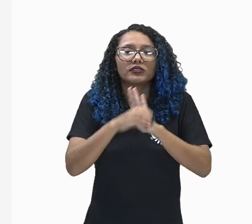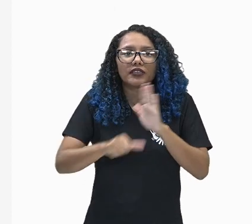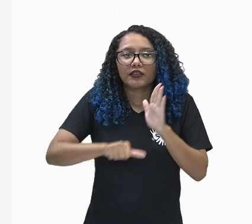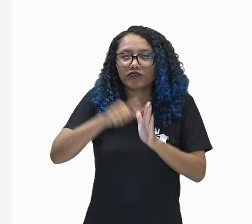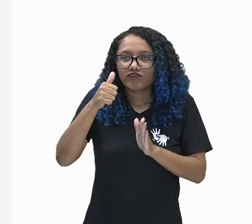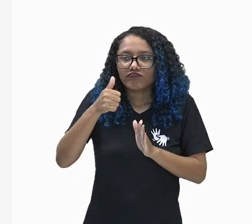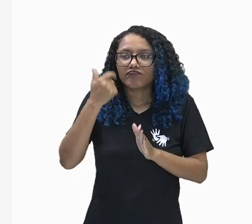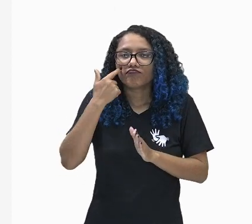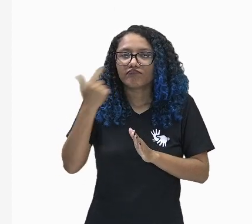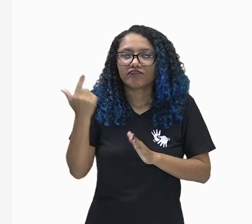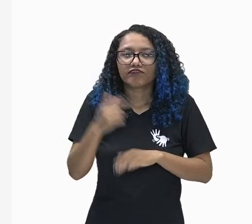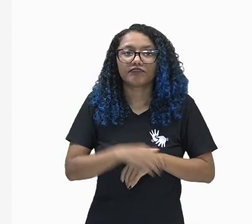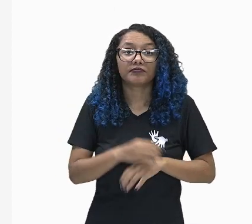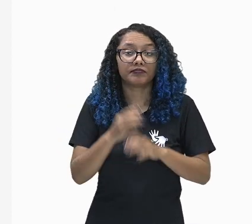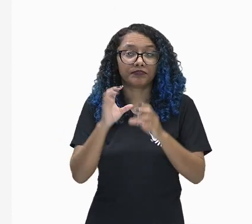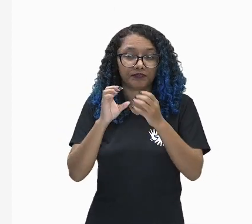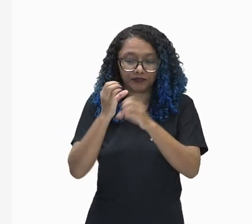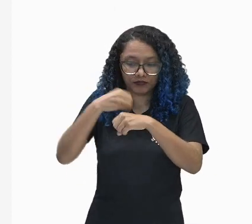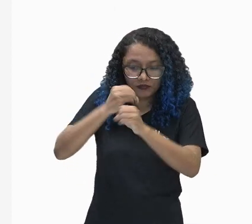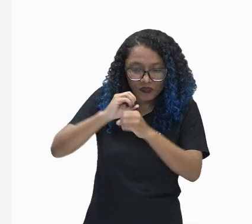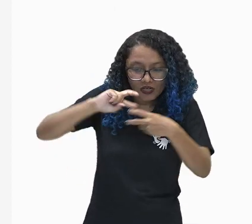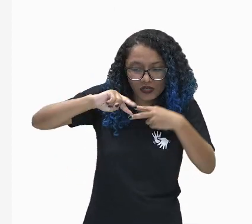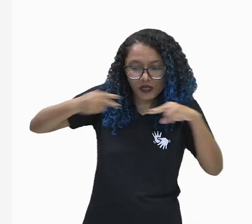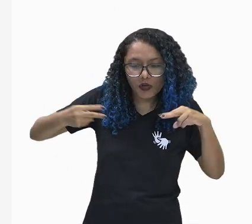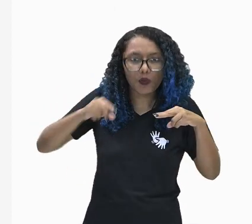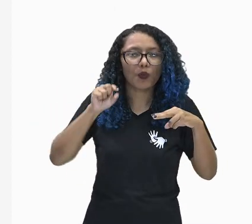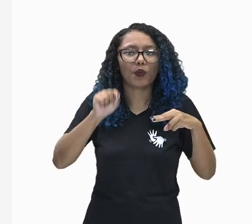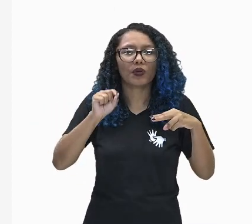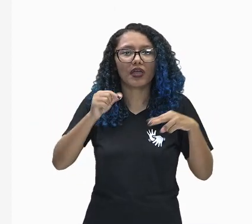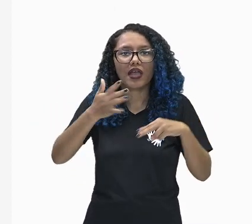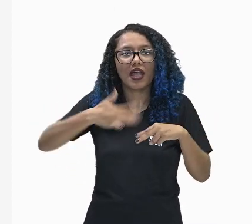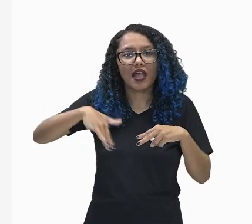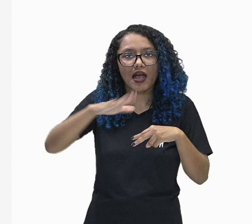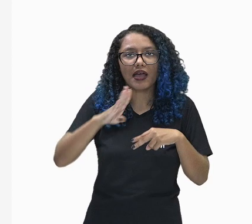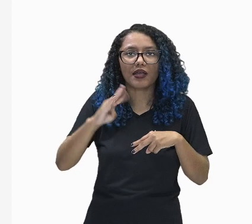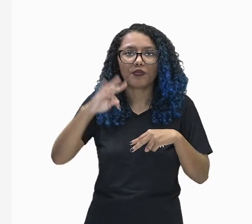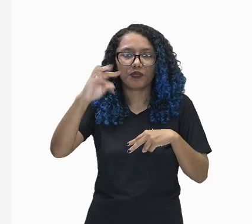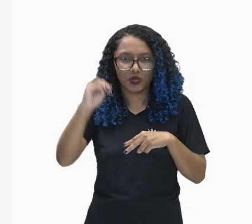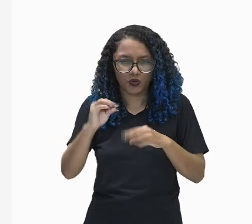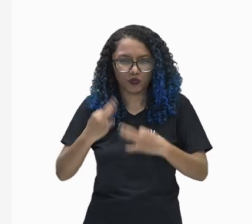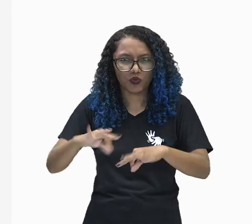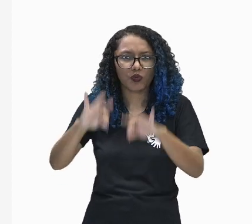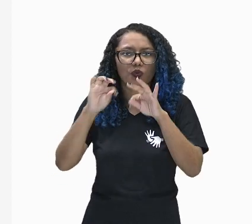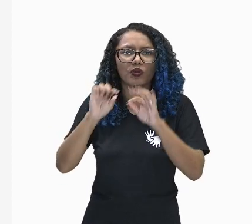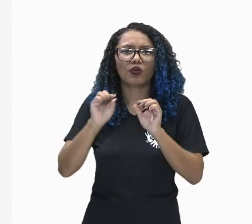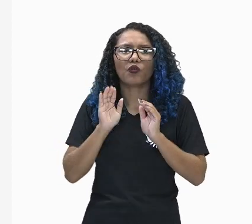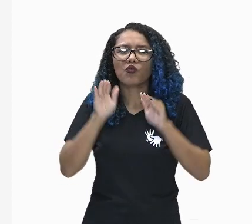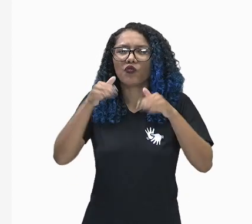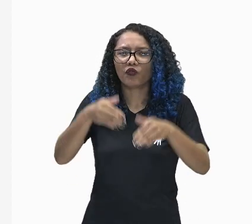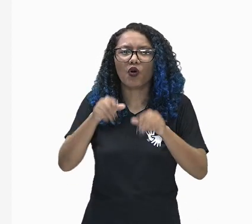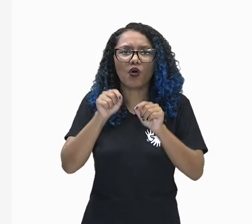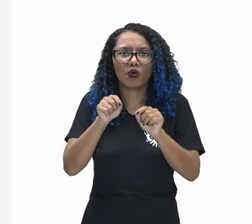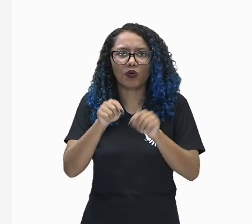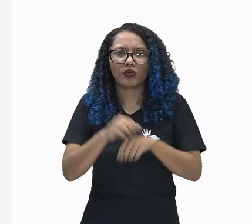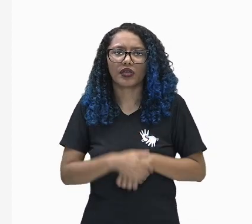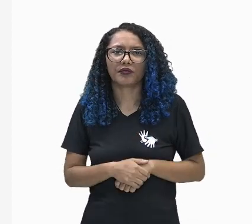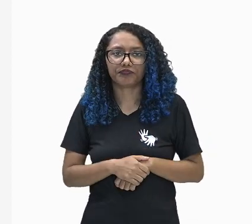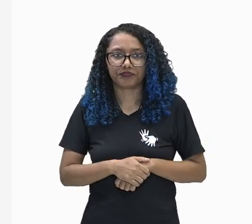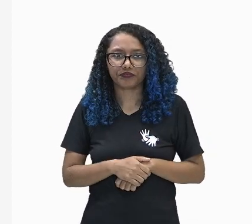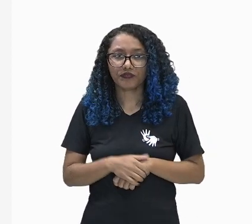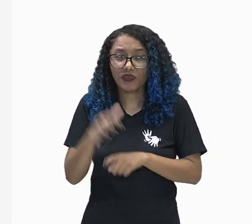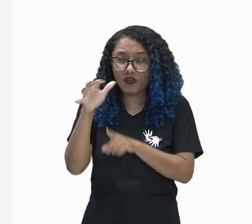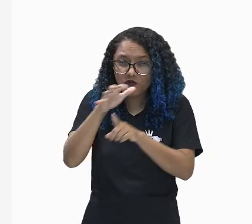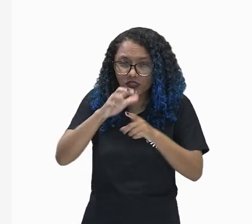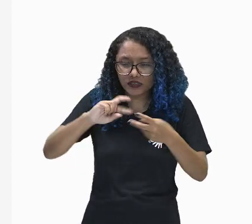o conceito de engenharia genética, que é o campo da biotecnologia que envolve a manipulação dos genes de